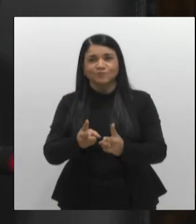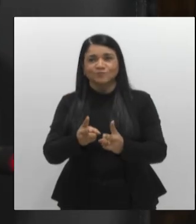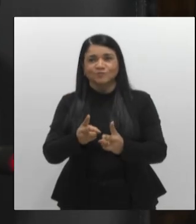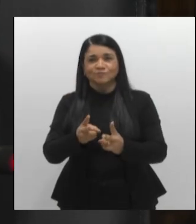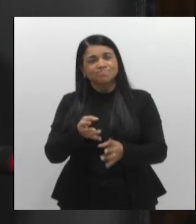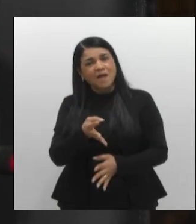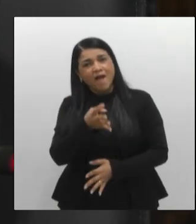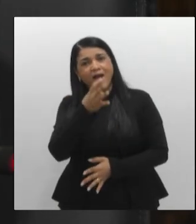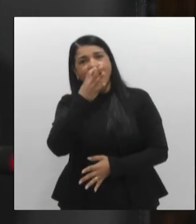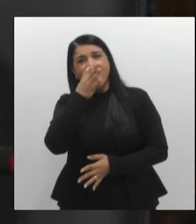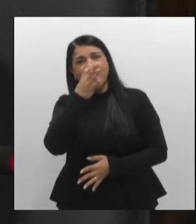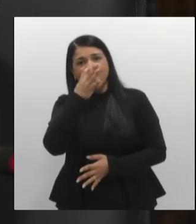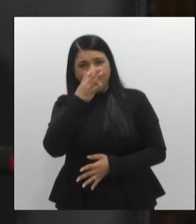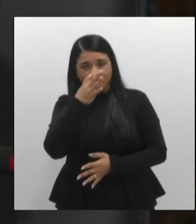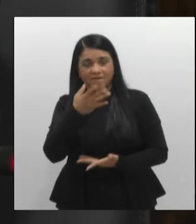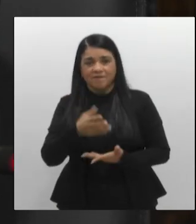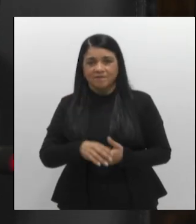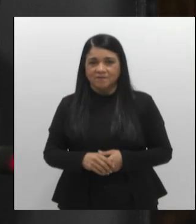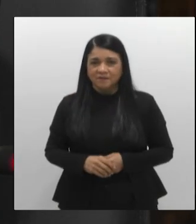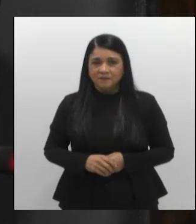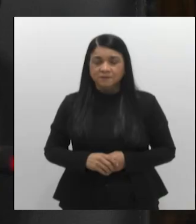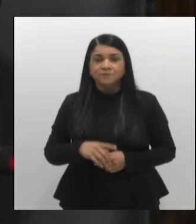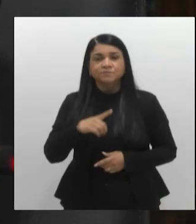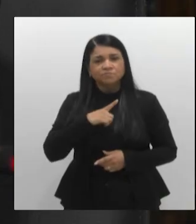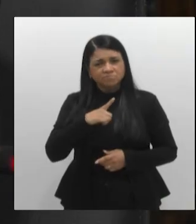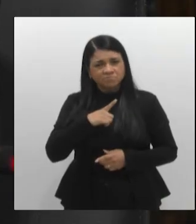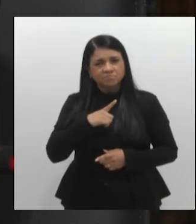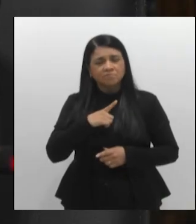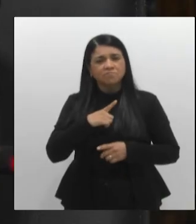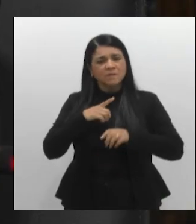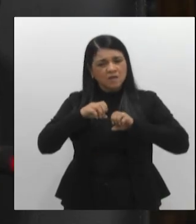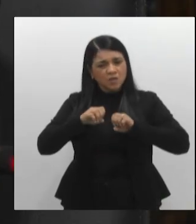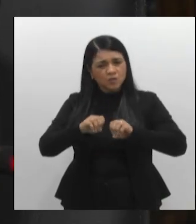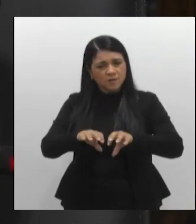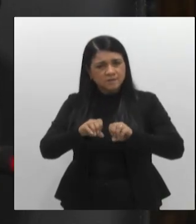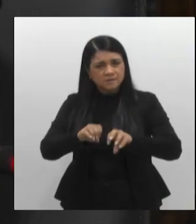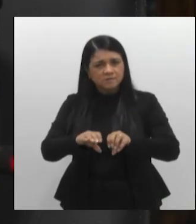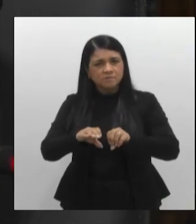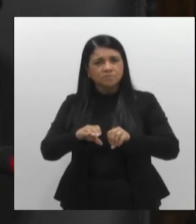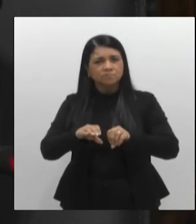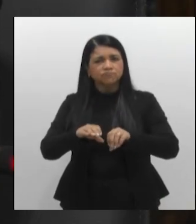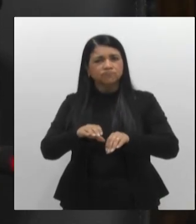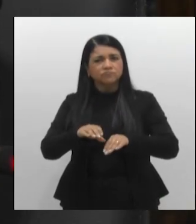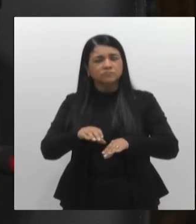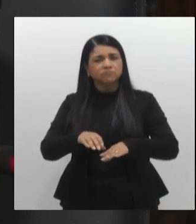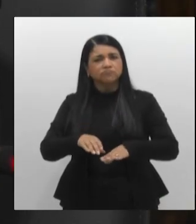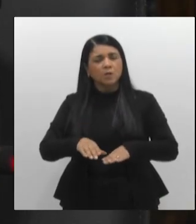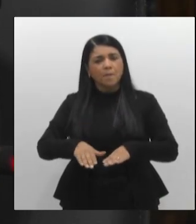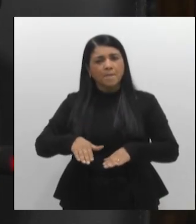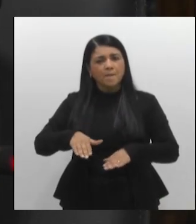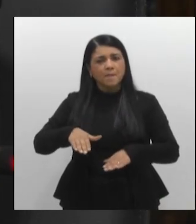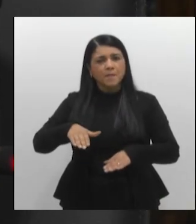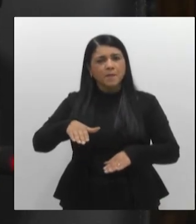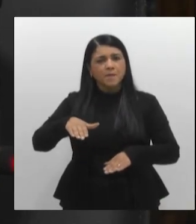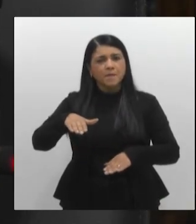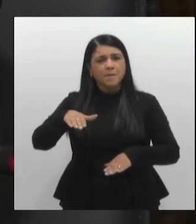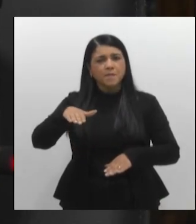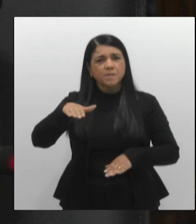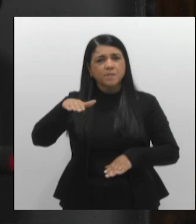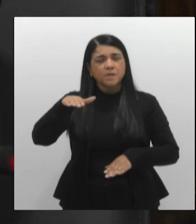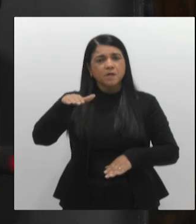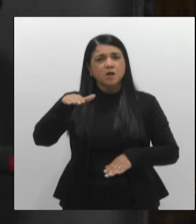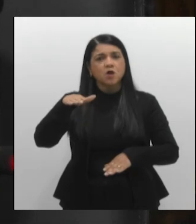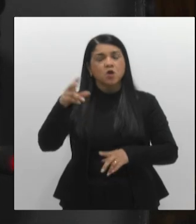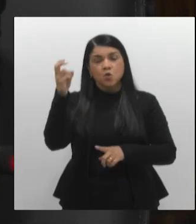nossa admiração. Tem promovido a educação desde os primeiros tempos,